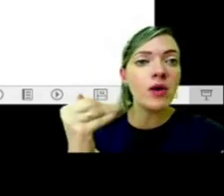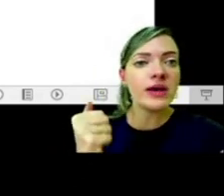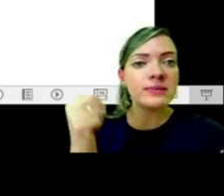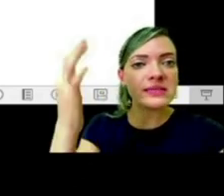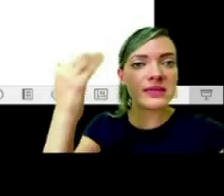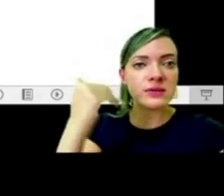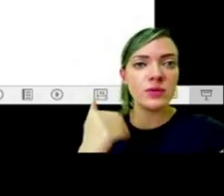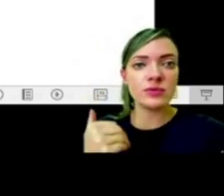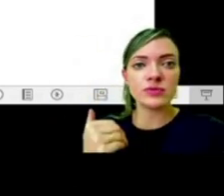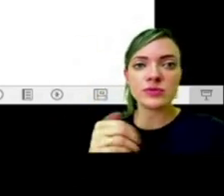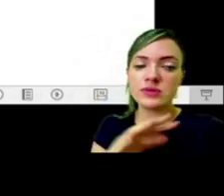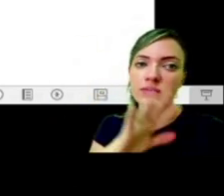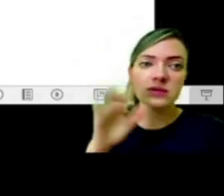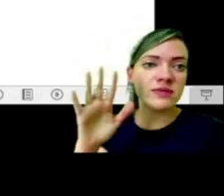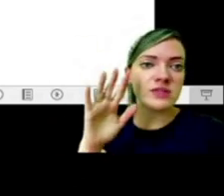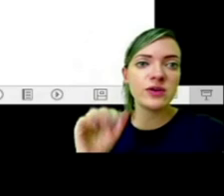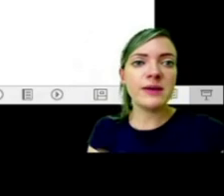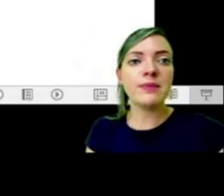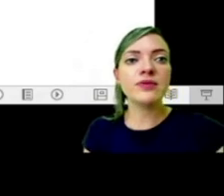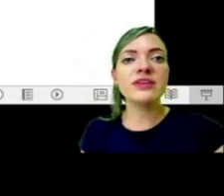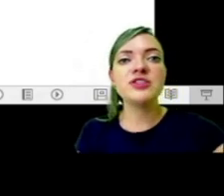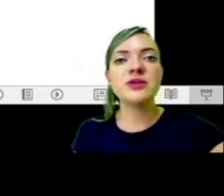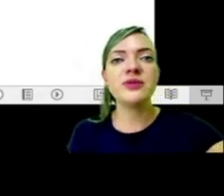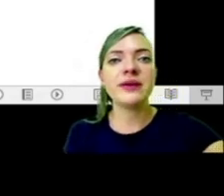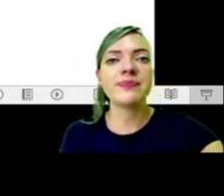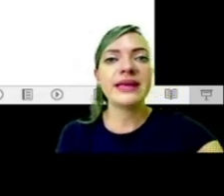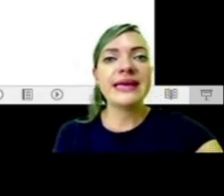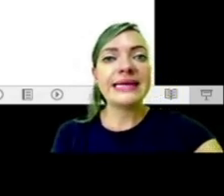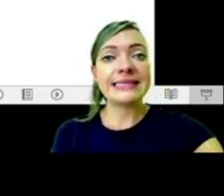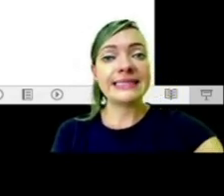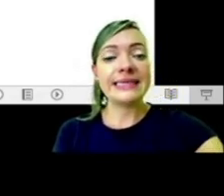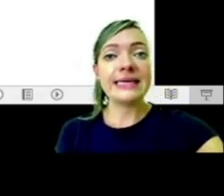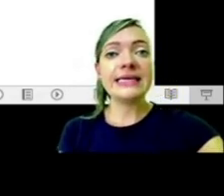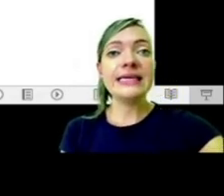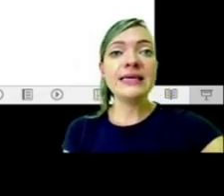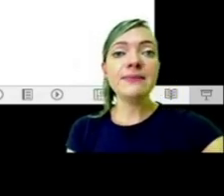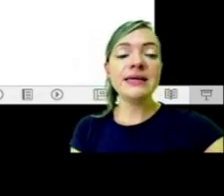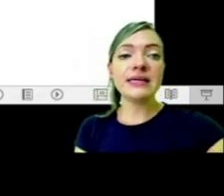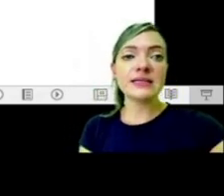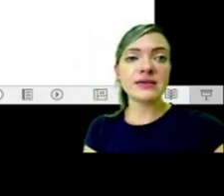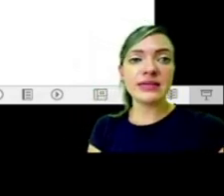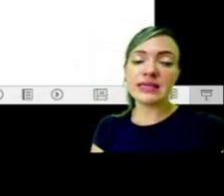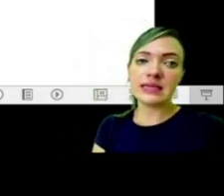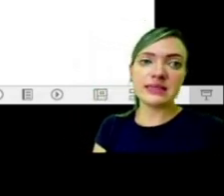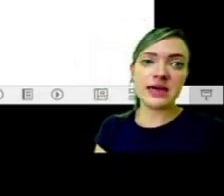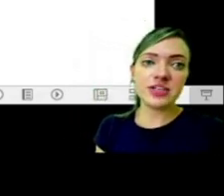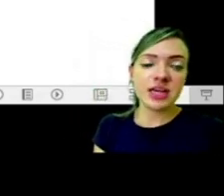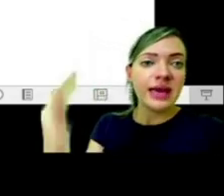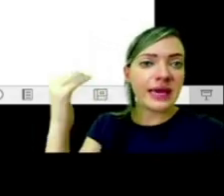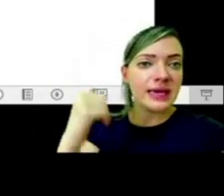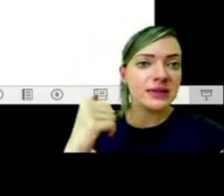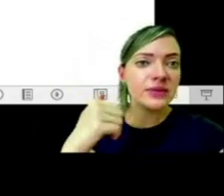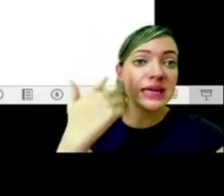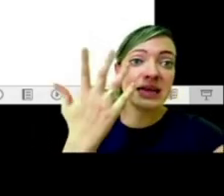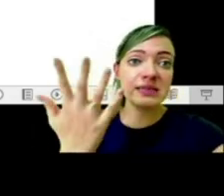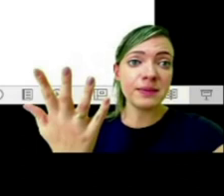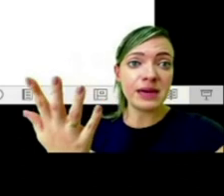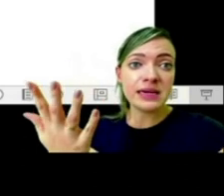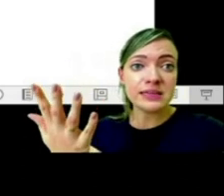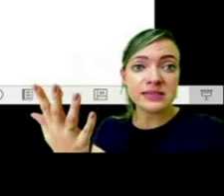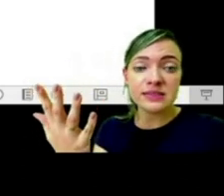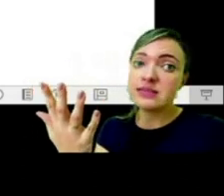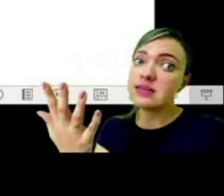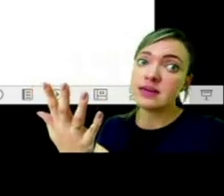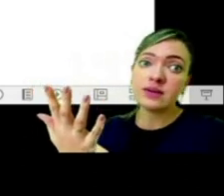imigração, morrem, mas entram outros? Não. Então vai só repor, não vai diminuir. Letra D. Imigração e natalidade, entram e